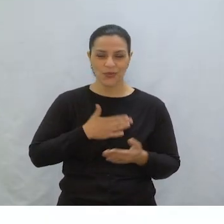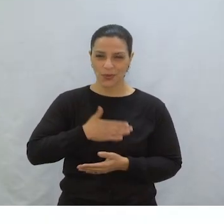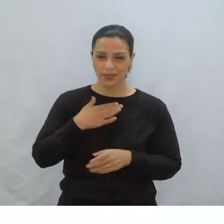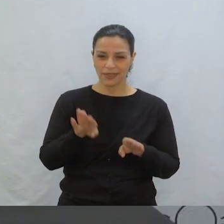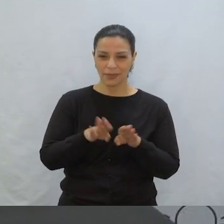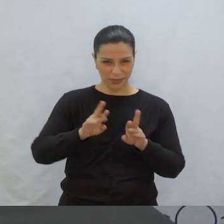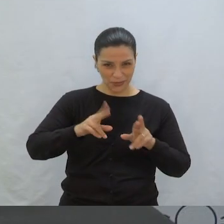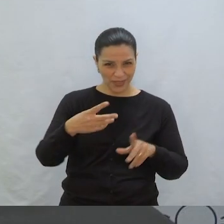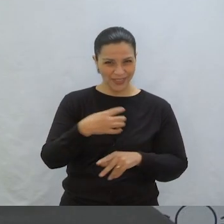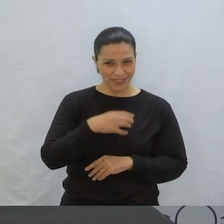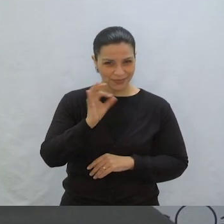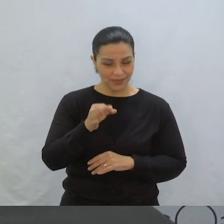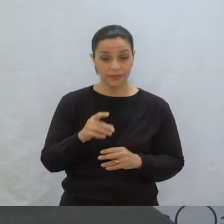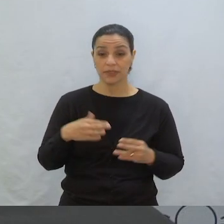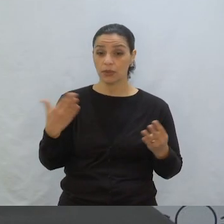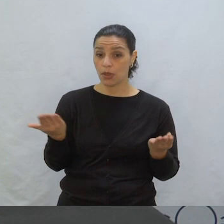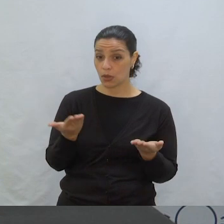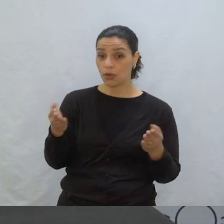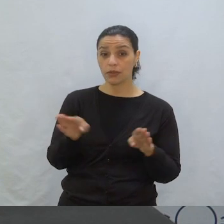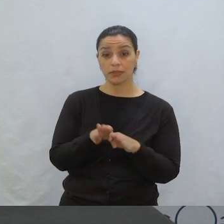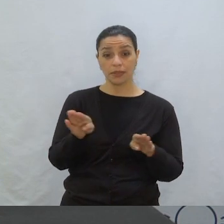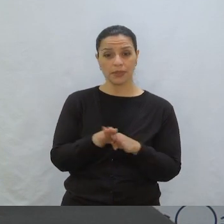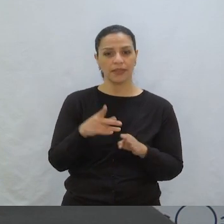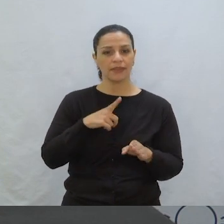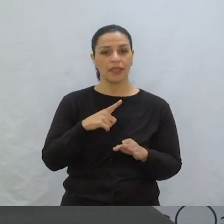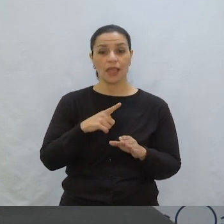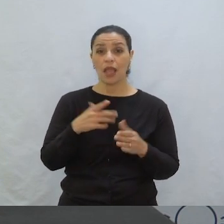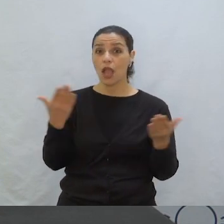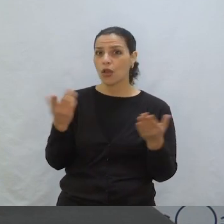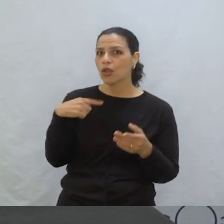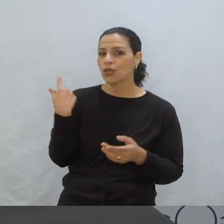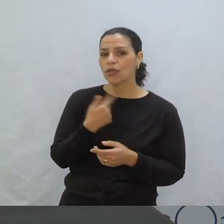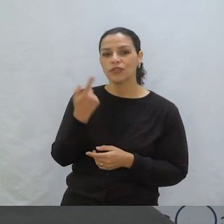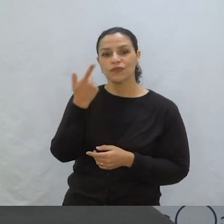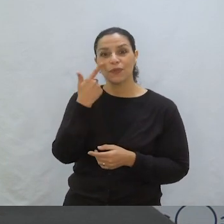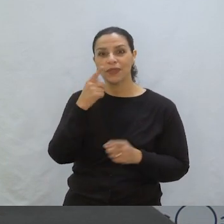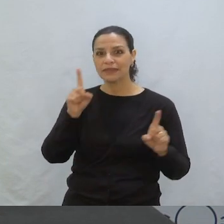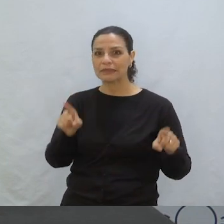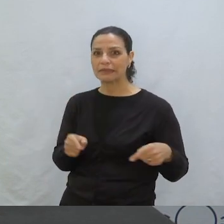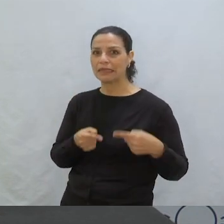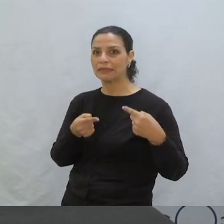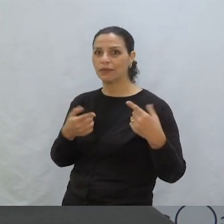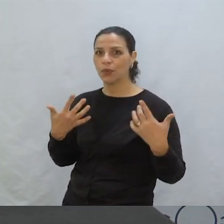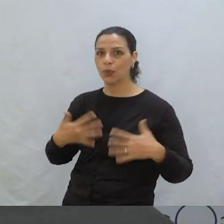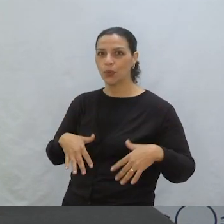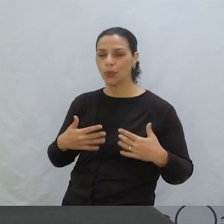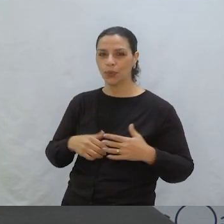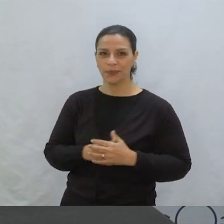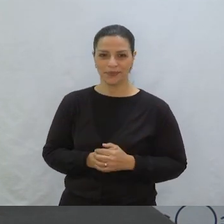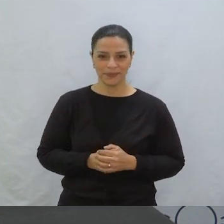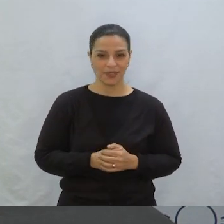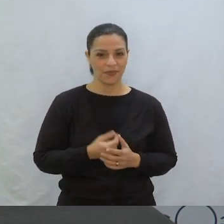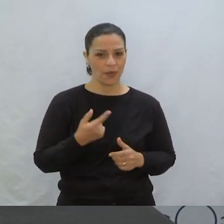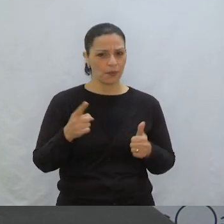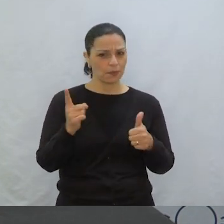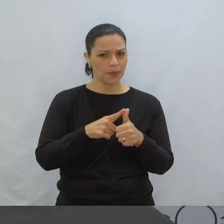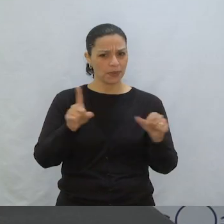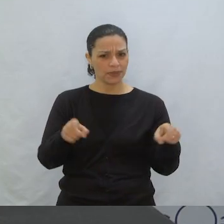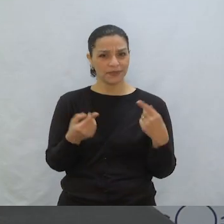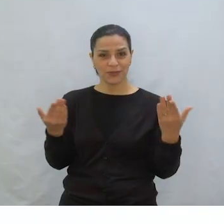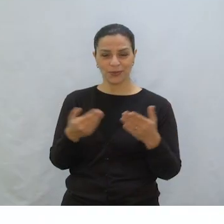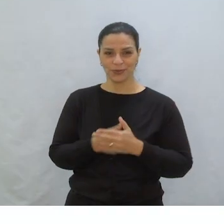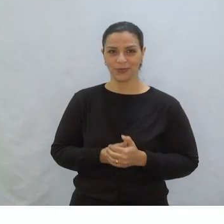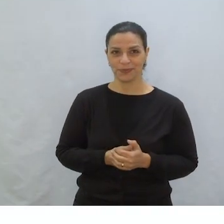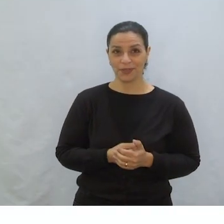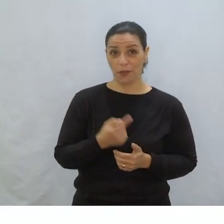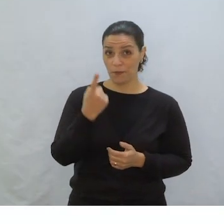né? Eu também gostei. Bem diferente, né? Então, agora, finalmente, vamos para os nossos desafios. Primeiro